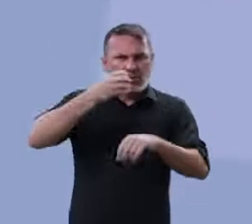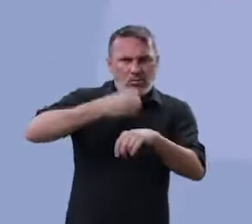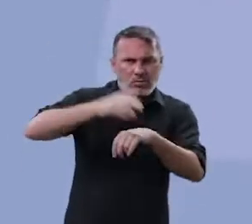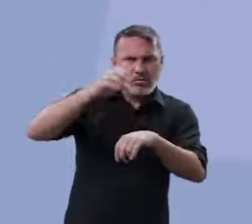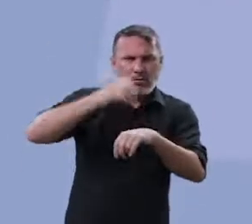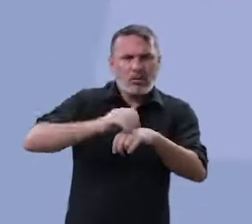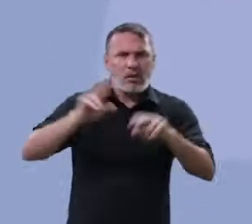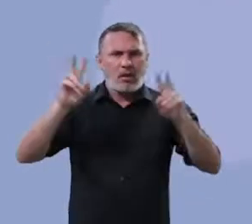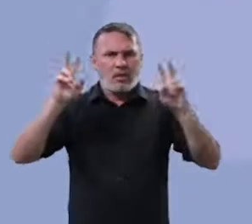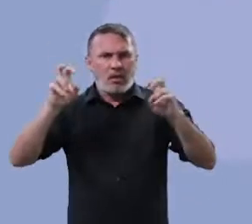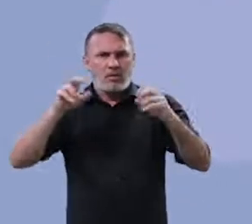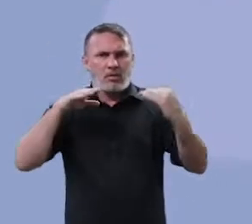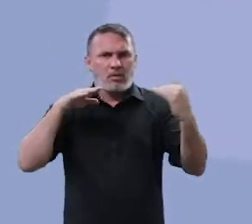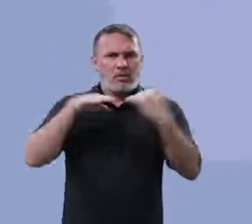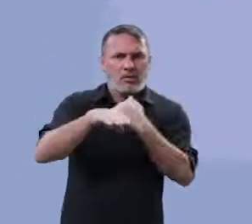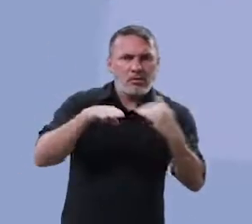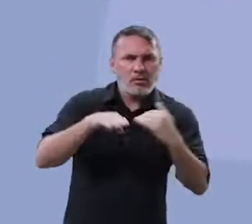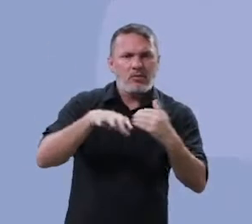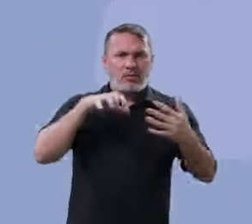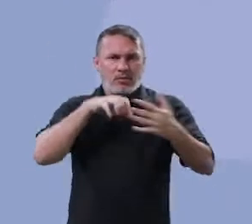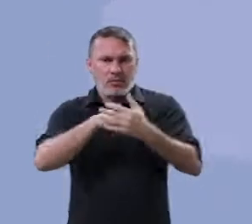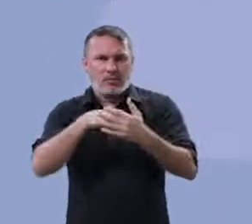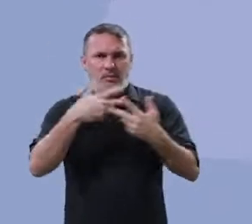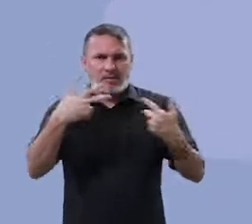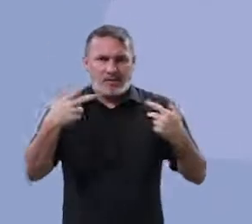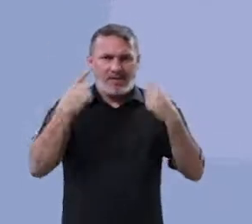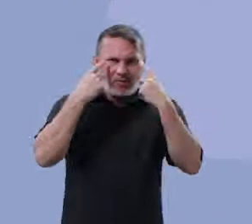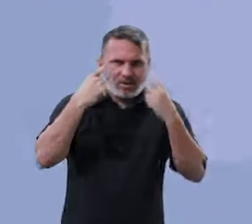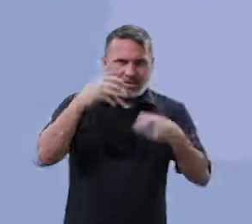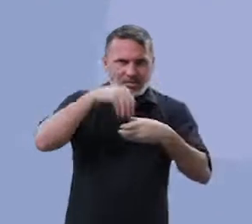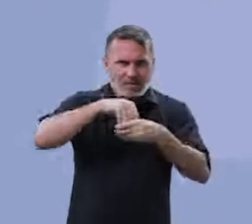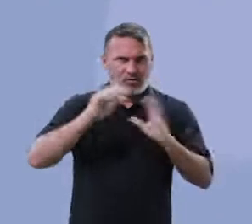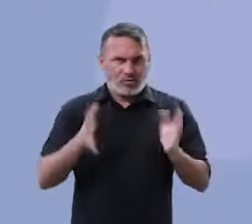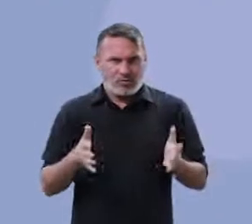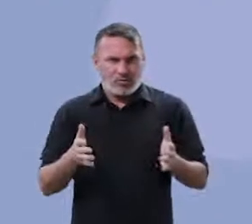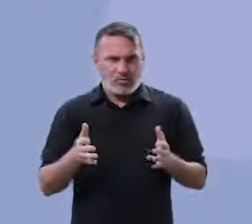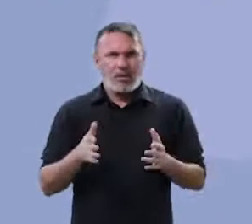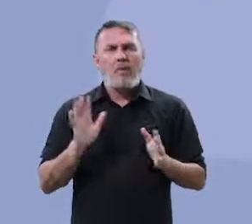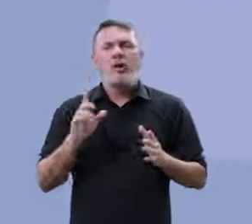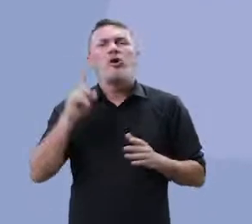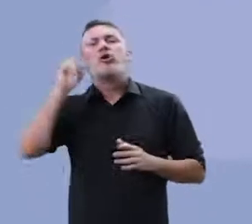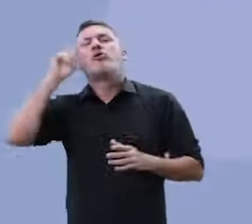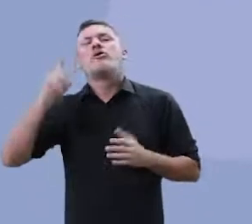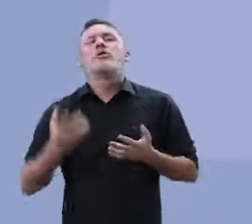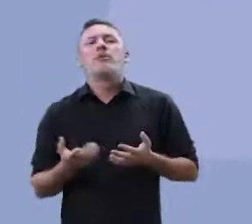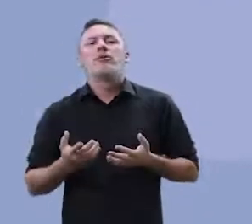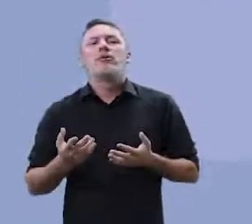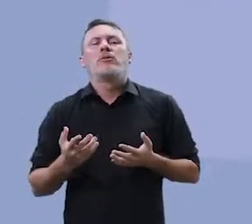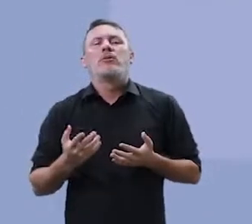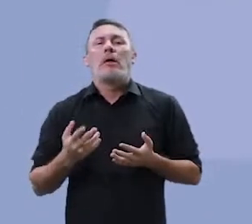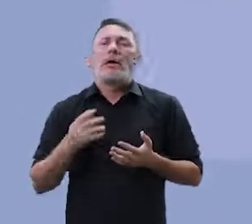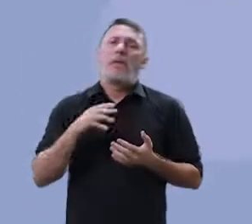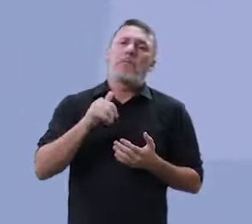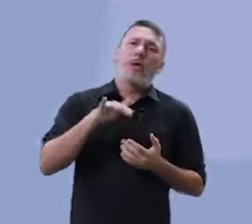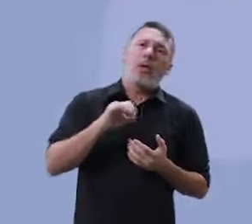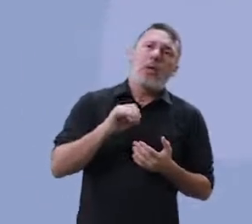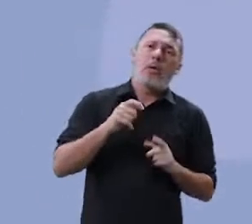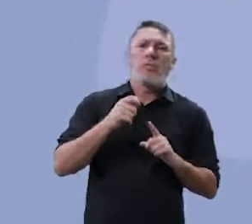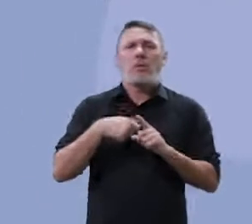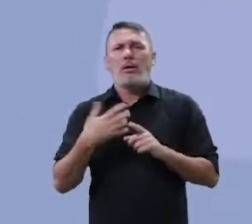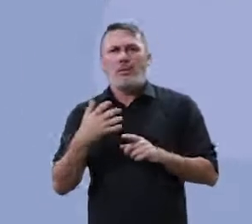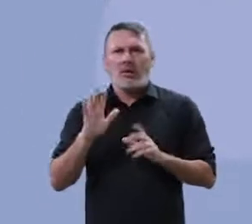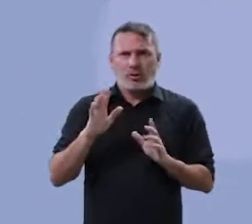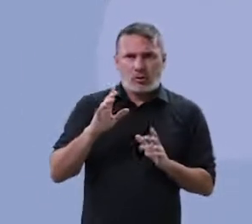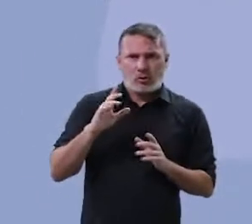violência no trânsito? Professor, conversaram em maio. E aí? Mas qual dia? Não, só em maio.